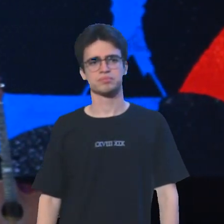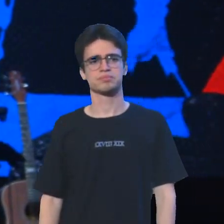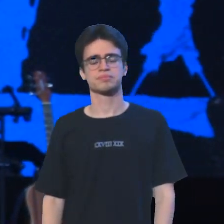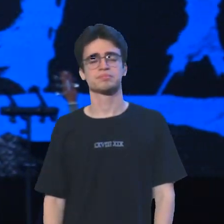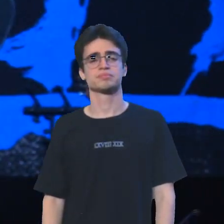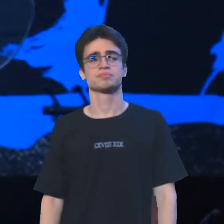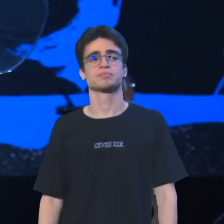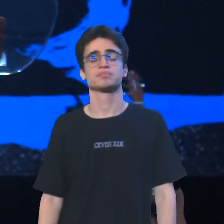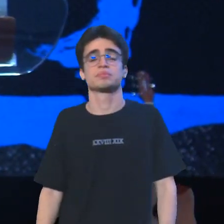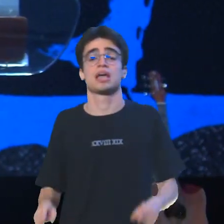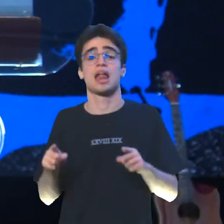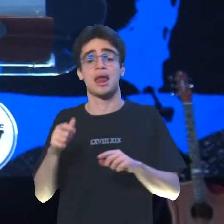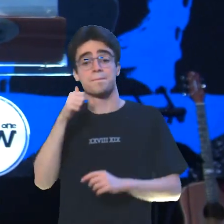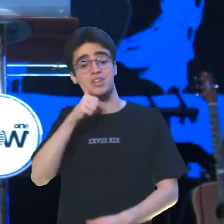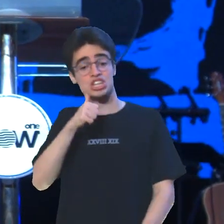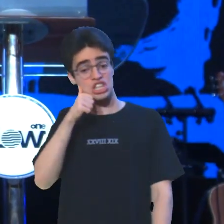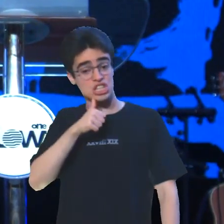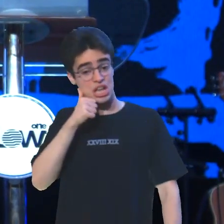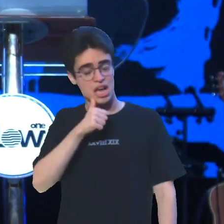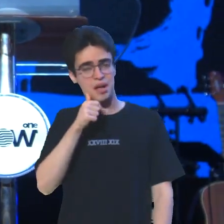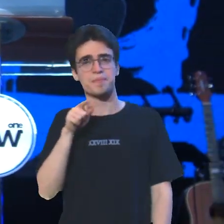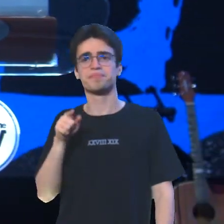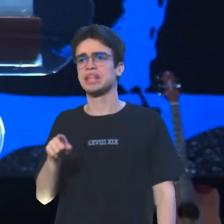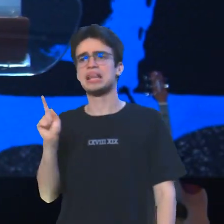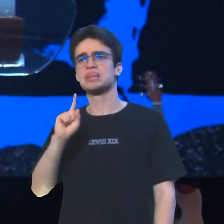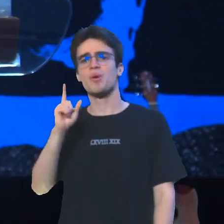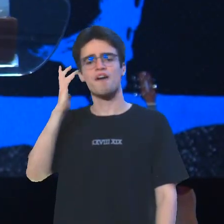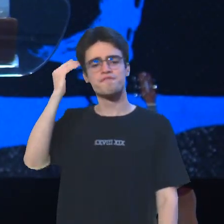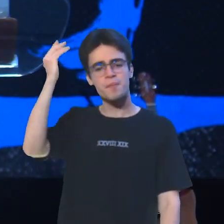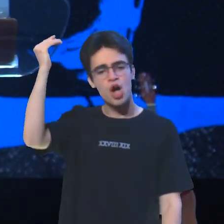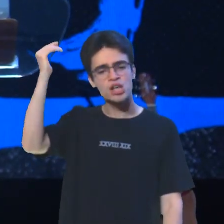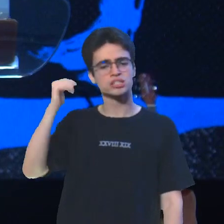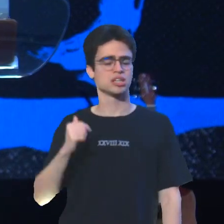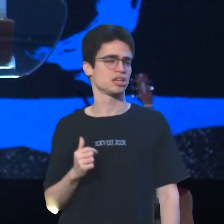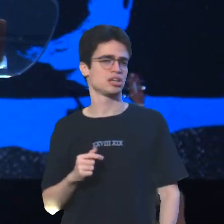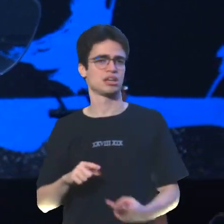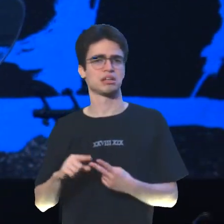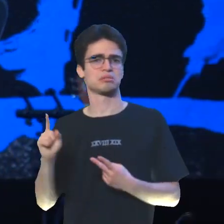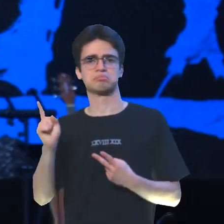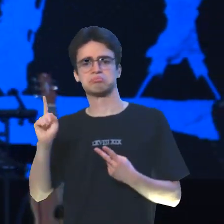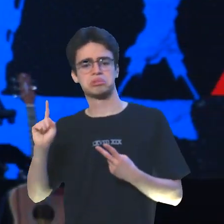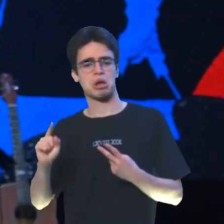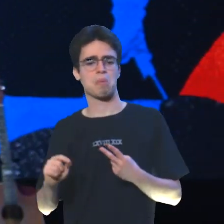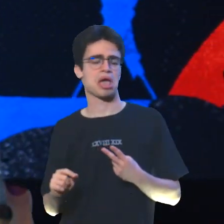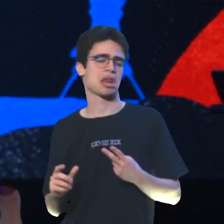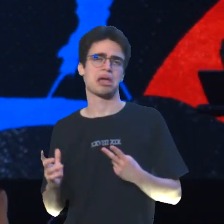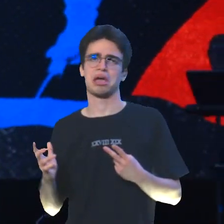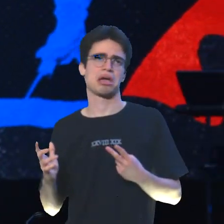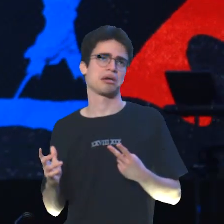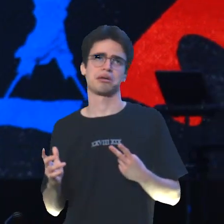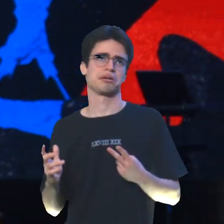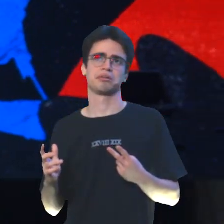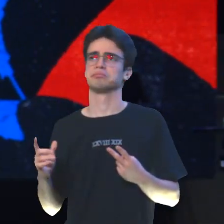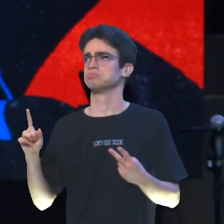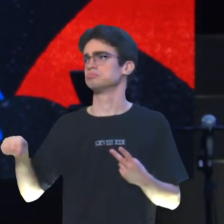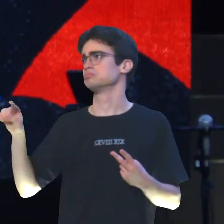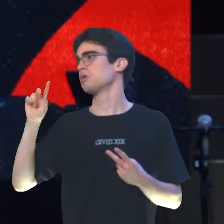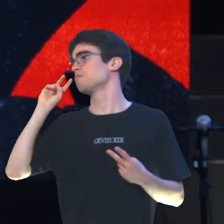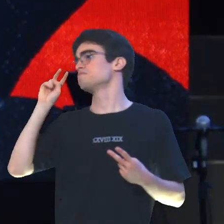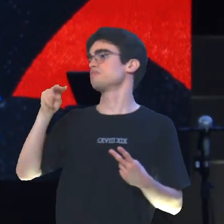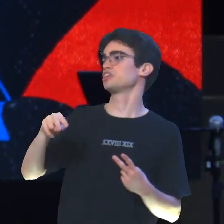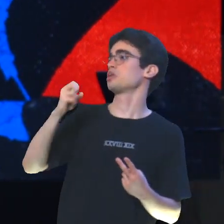E aquela menina era uma menina que não era popular, não era bem vista